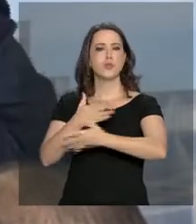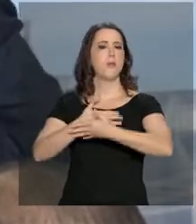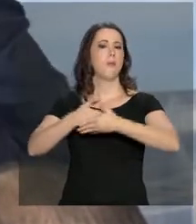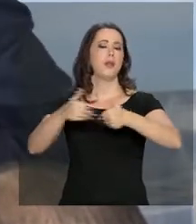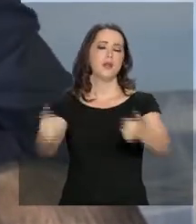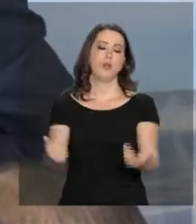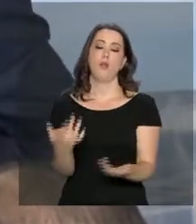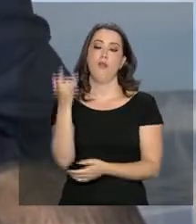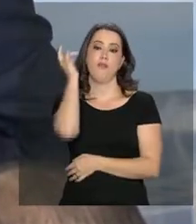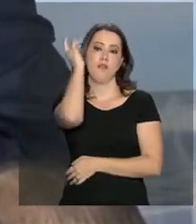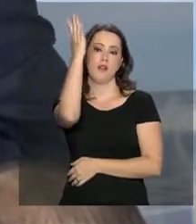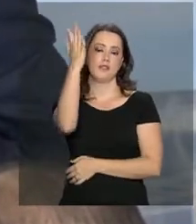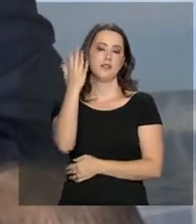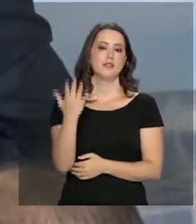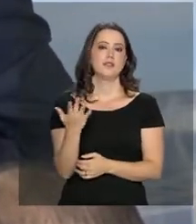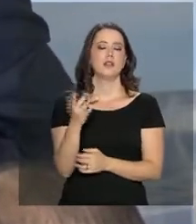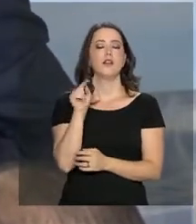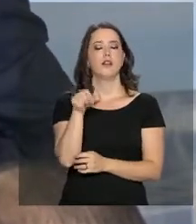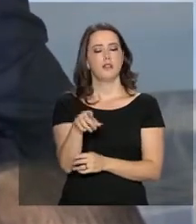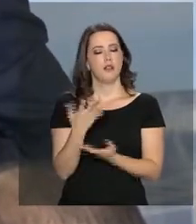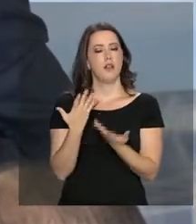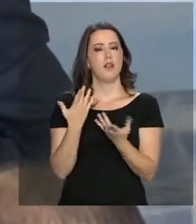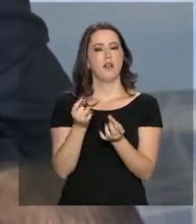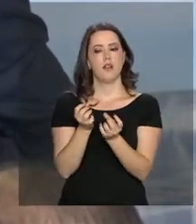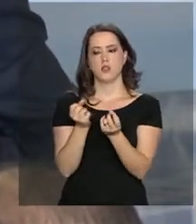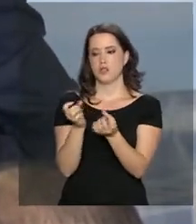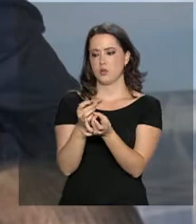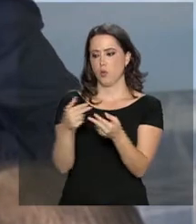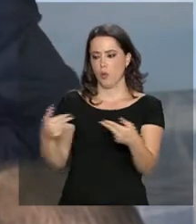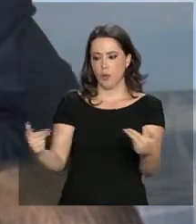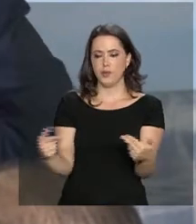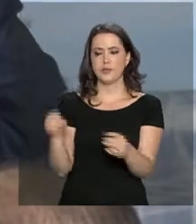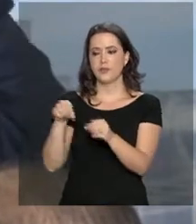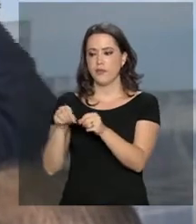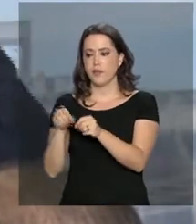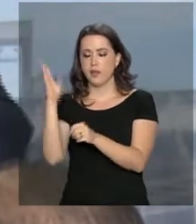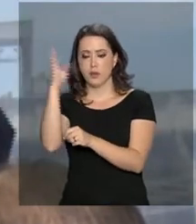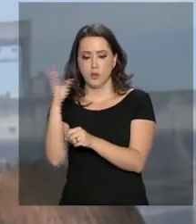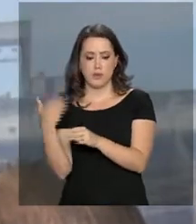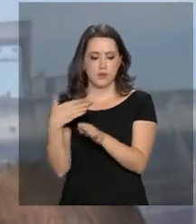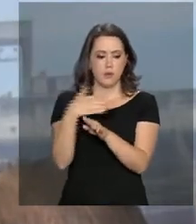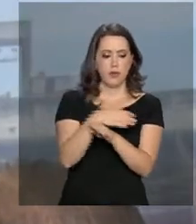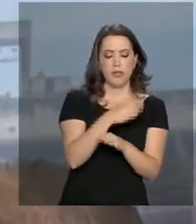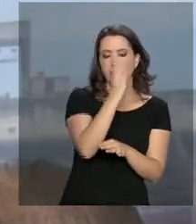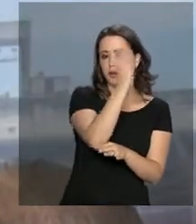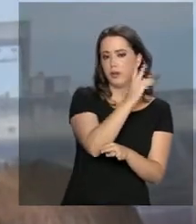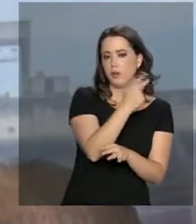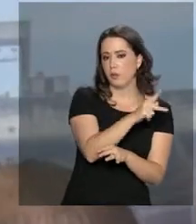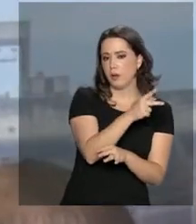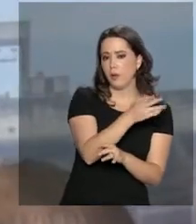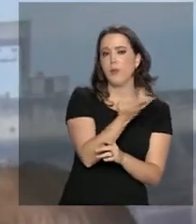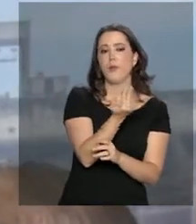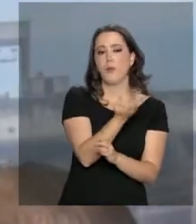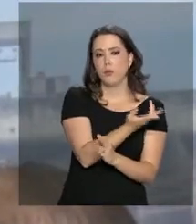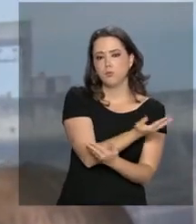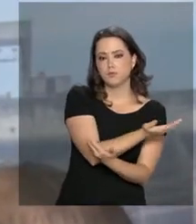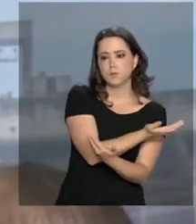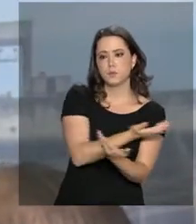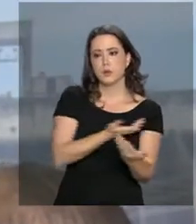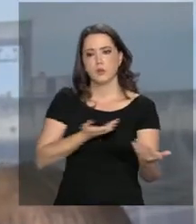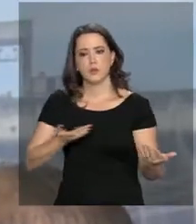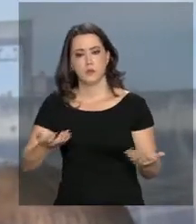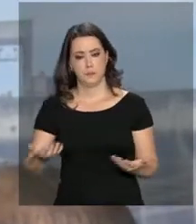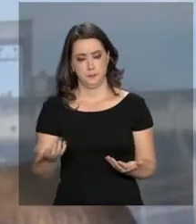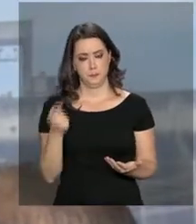facilitará a possibilidade da produção brasileira escoar para o Paraguai e, de igual maneira, a paraguaia